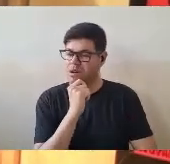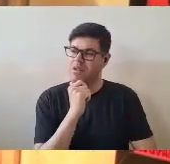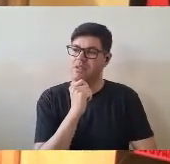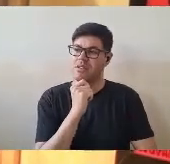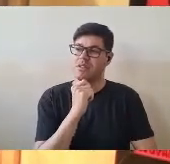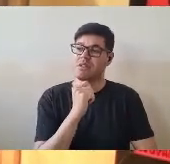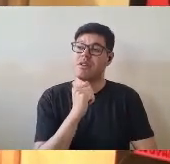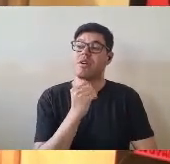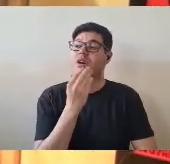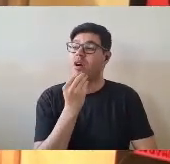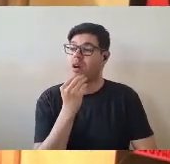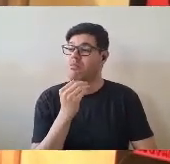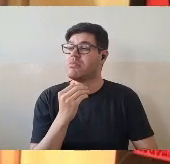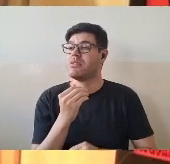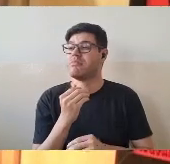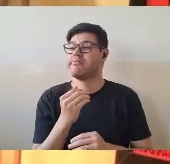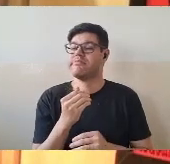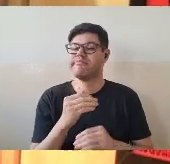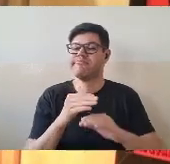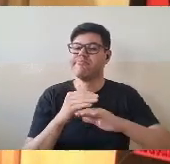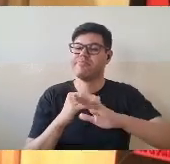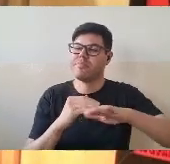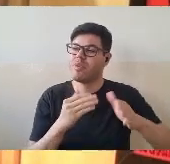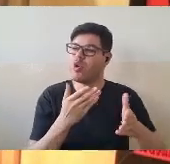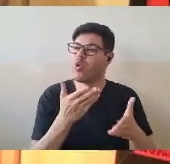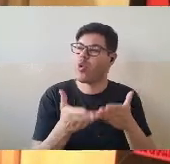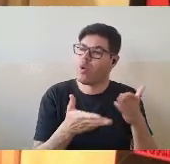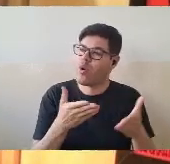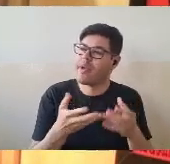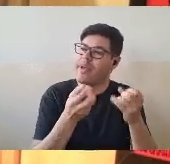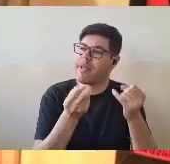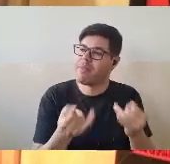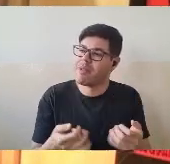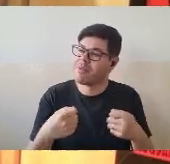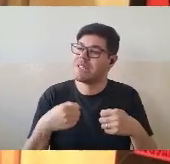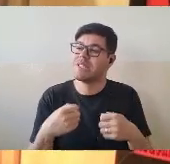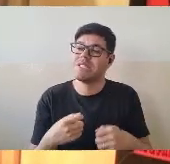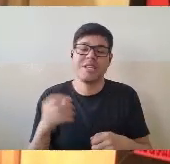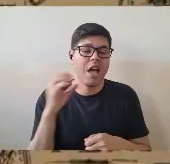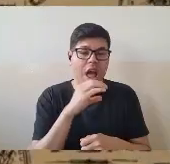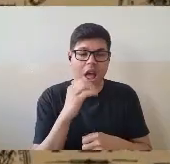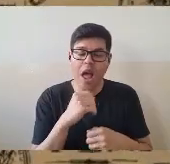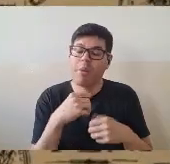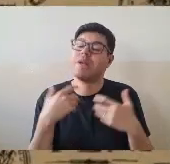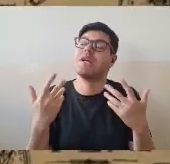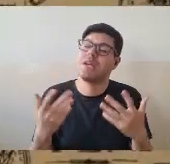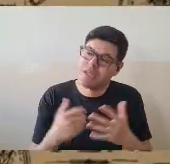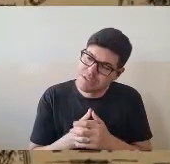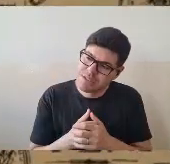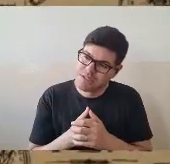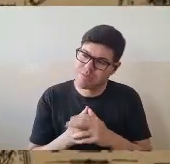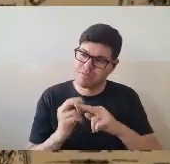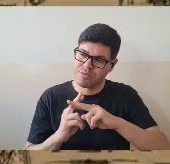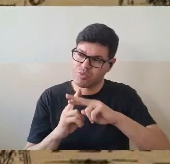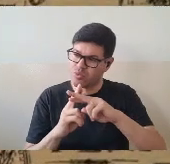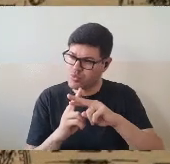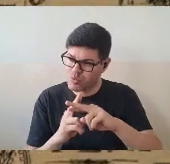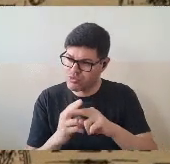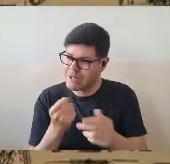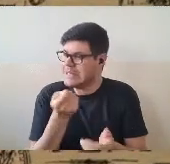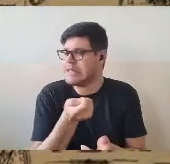Sim. E daí você não faz? Como é que o pediatra pode forçar isso? Então, normalmente você apela com